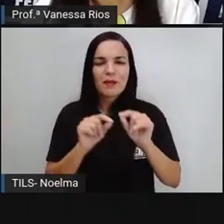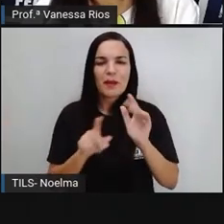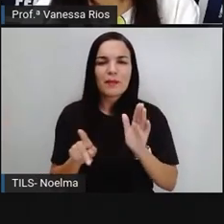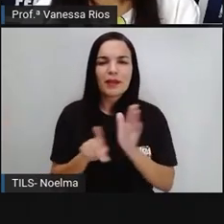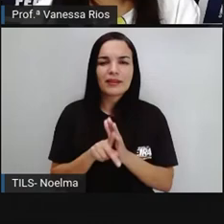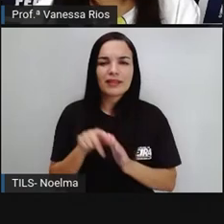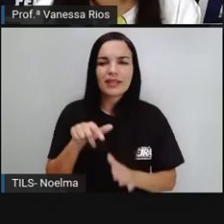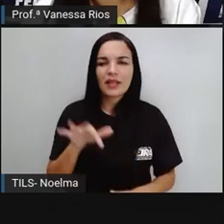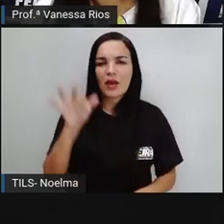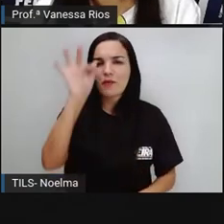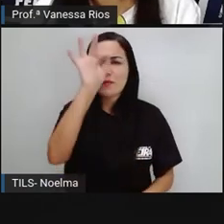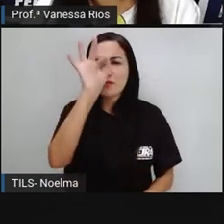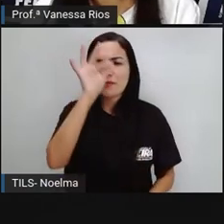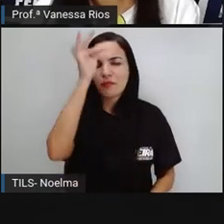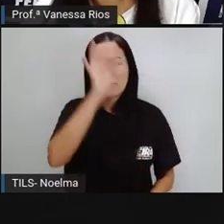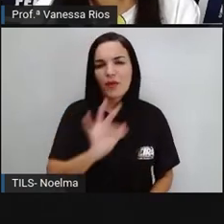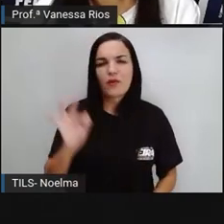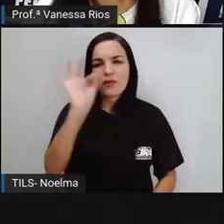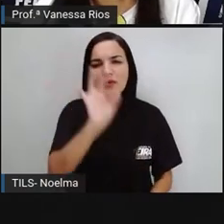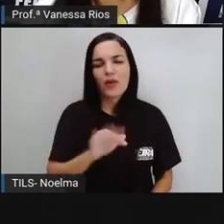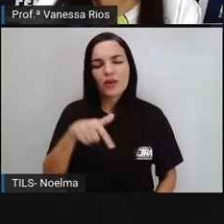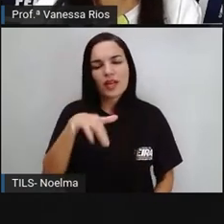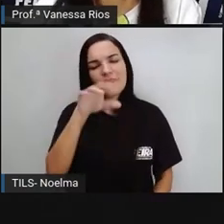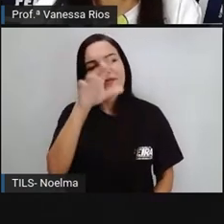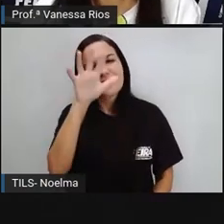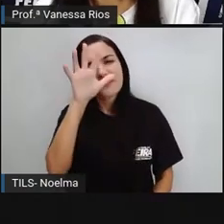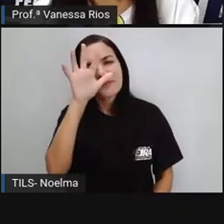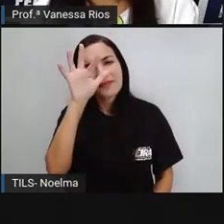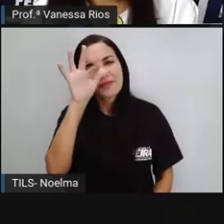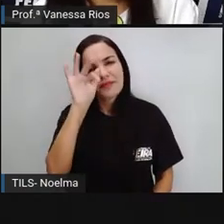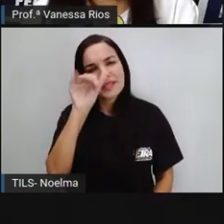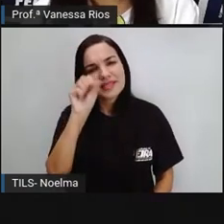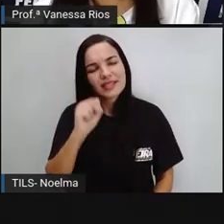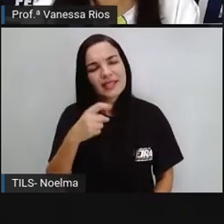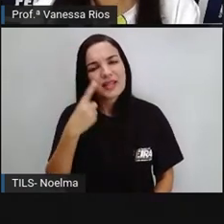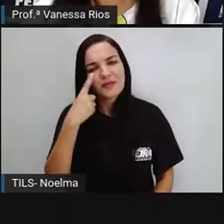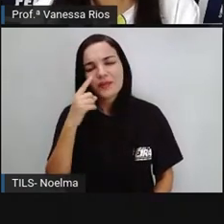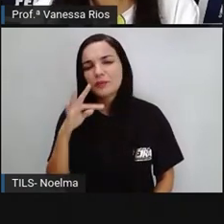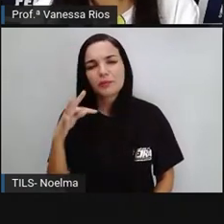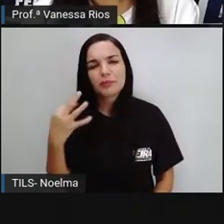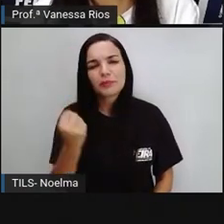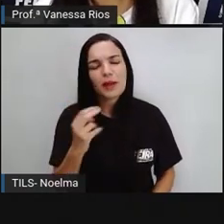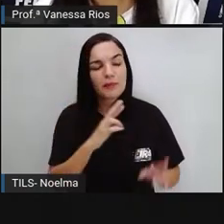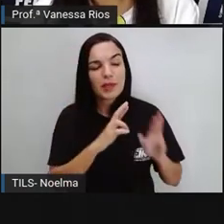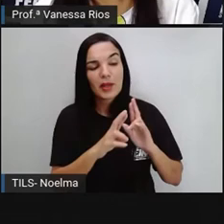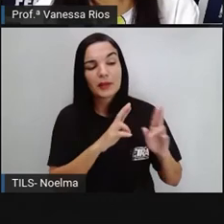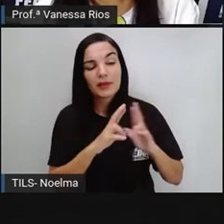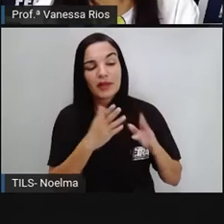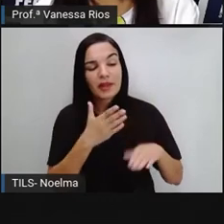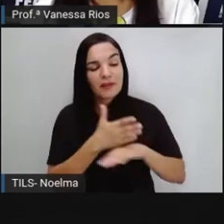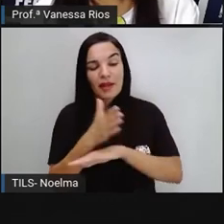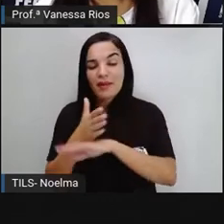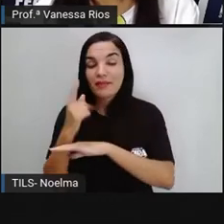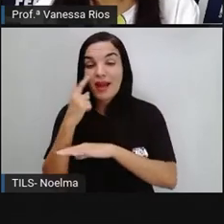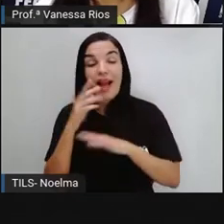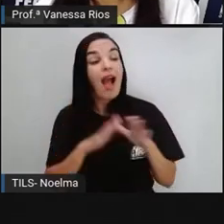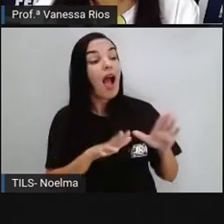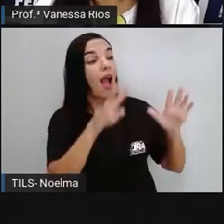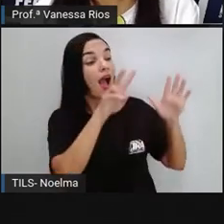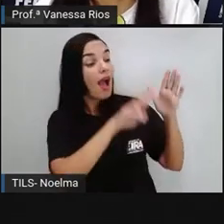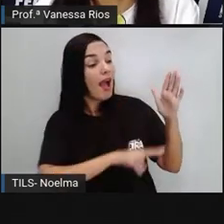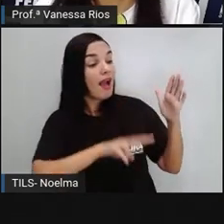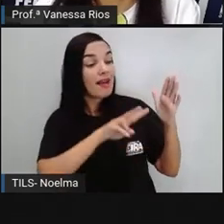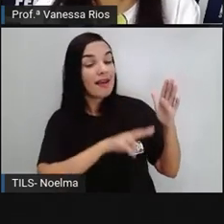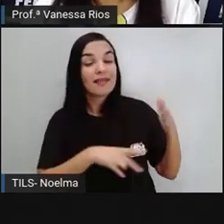e ao folclore de Feira de Santana. E pode ser apreciado por todas as pessoas que passam aí pela rodoviária de Feira